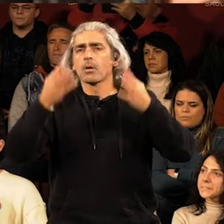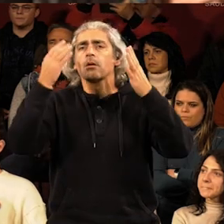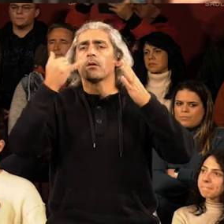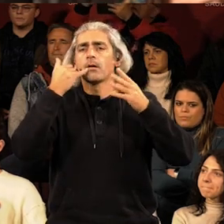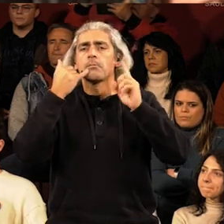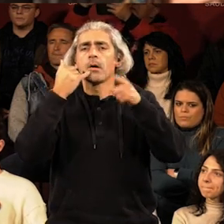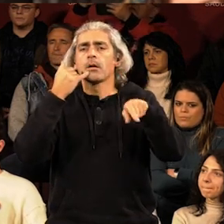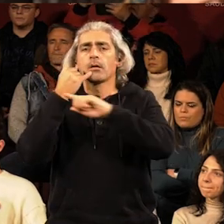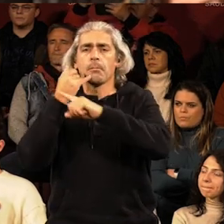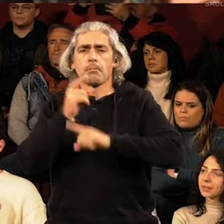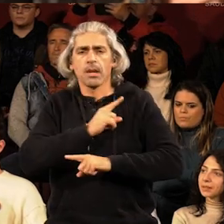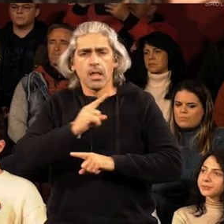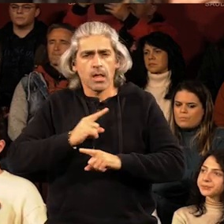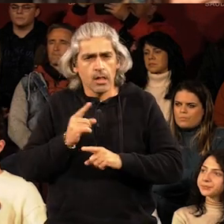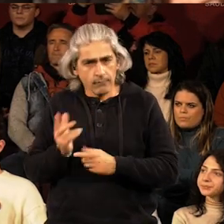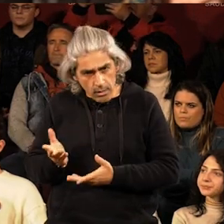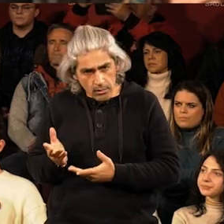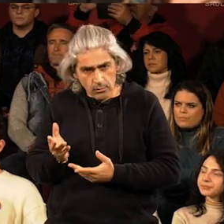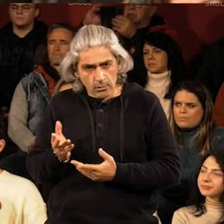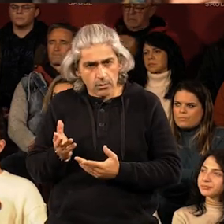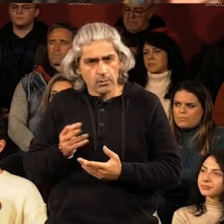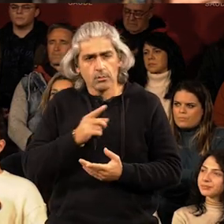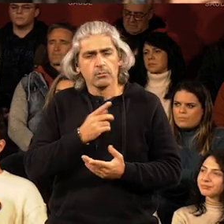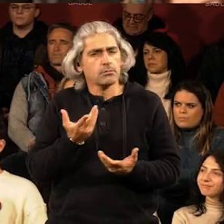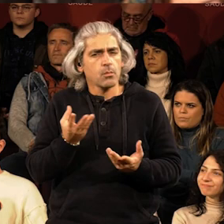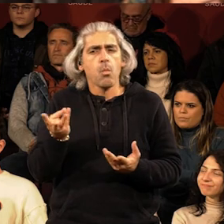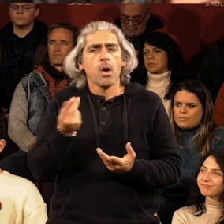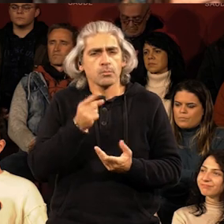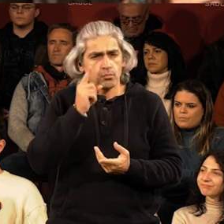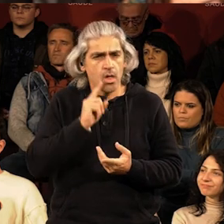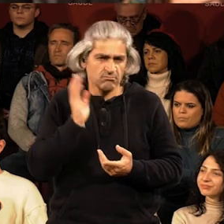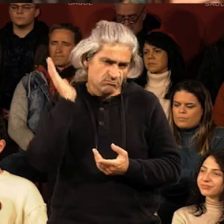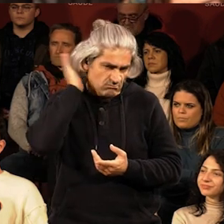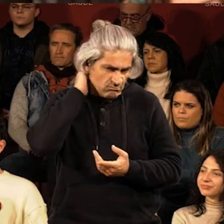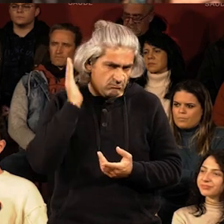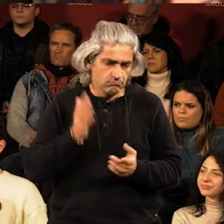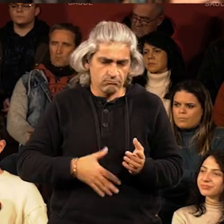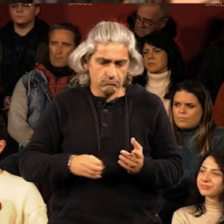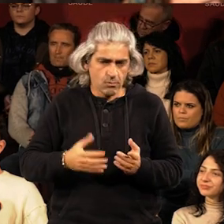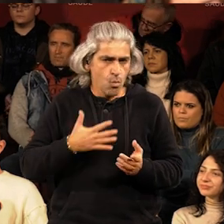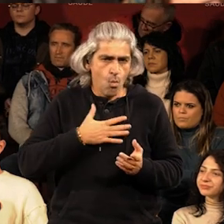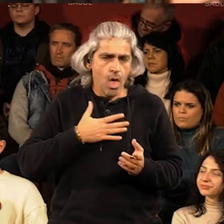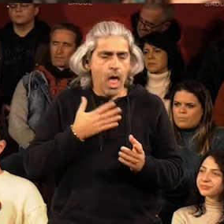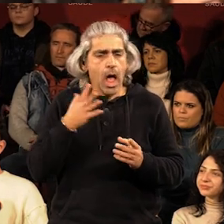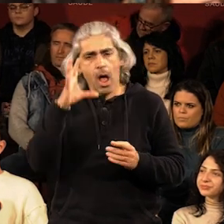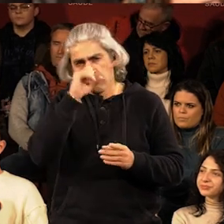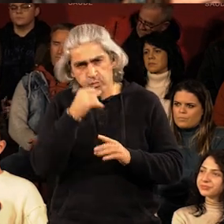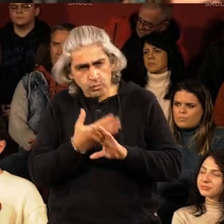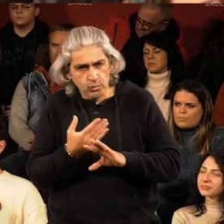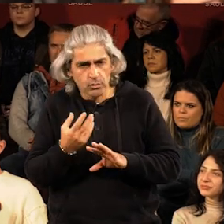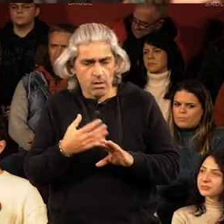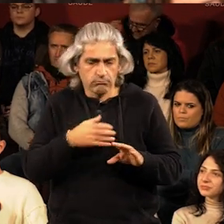aande para o privado sabe-se lá quantas mulheres não foram forçadas a gravidezes não desejadas ou à